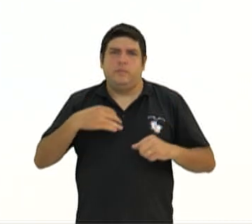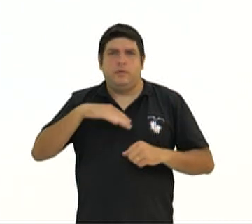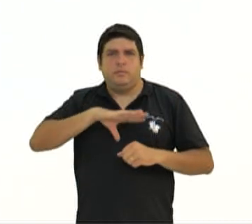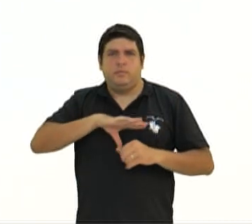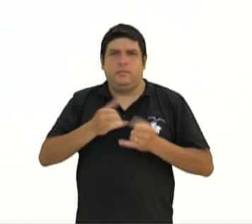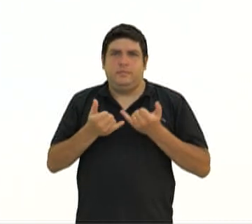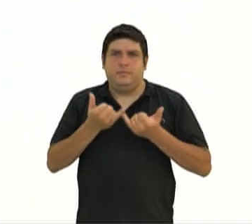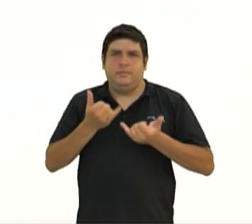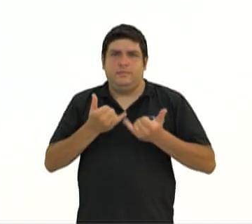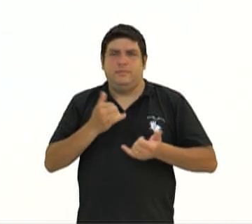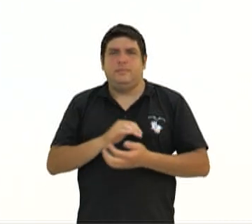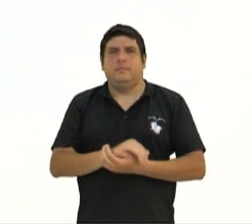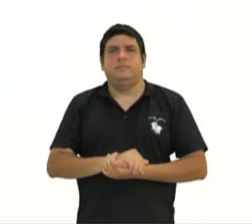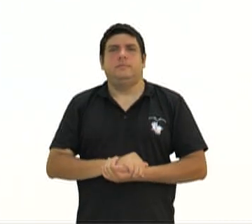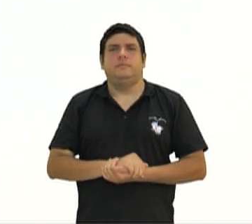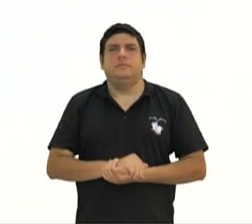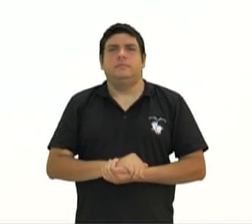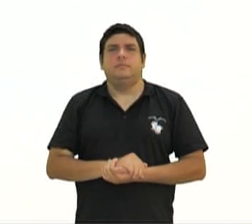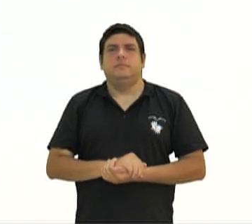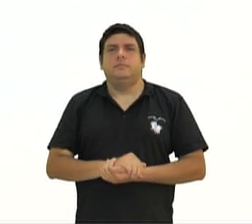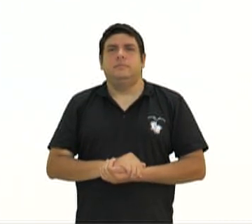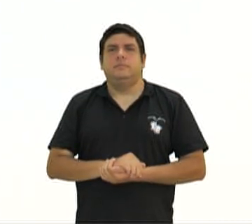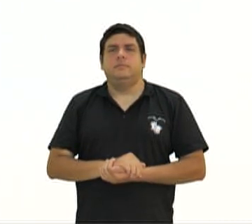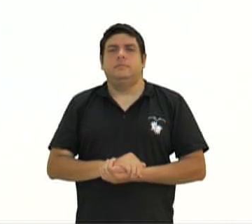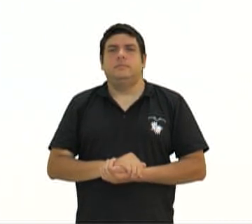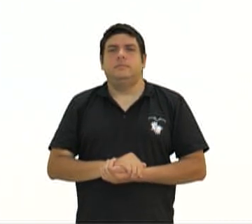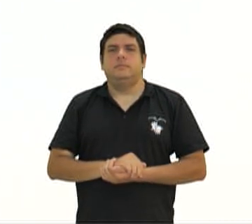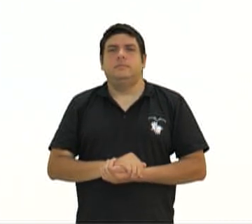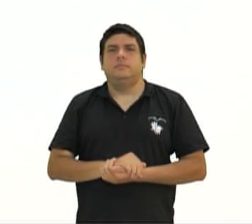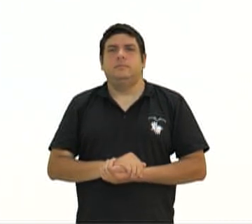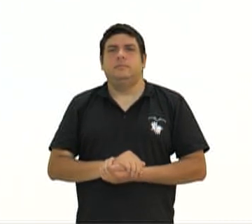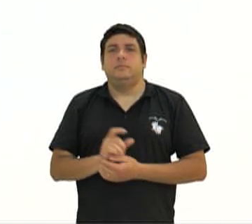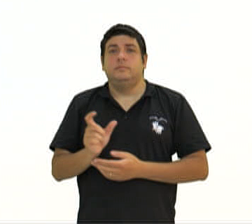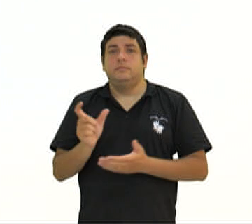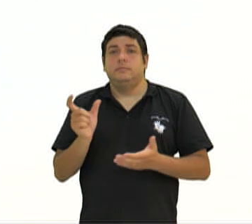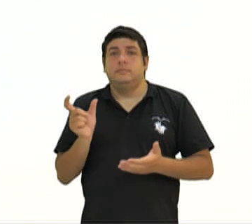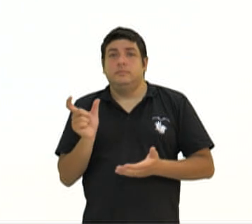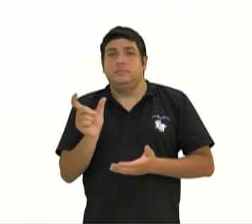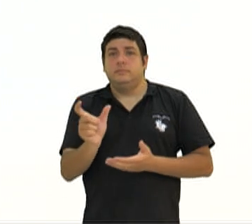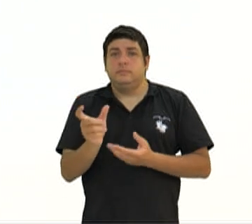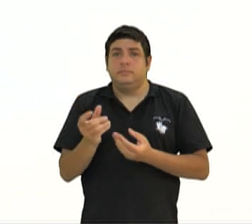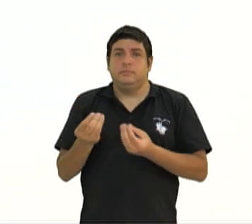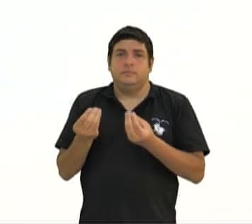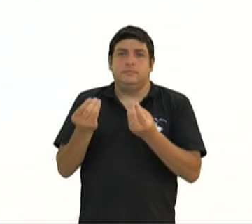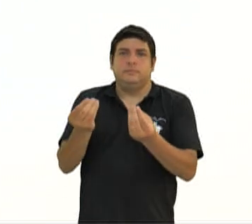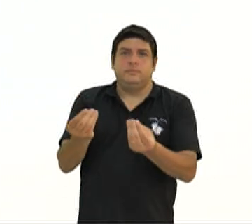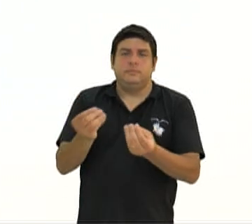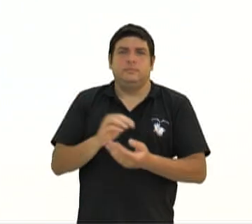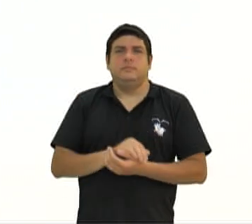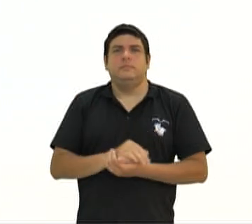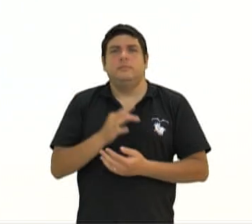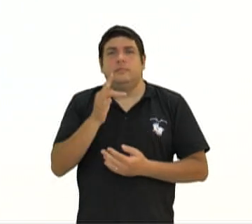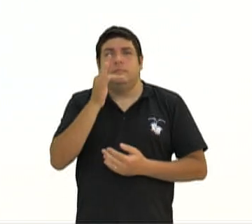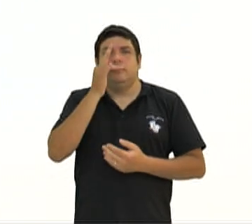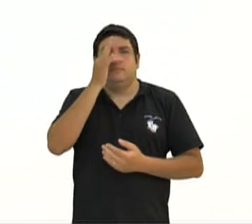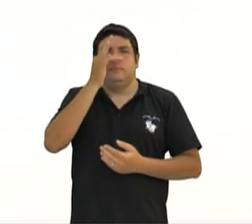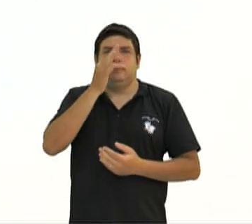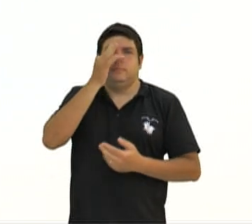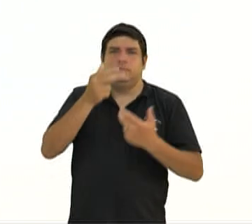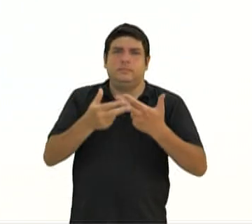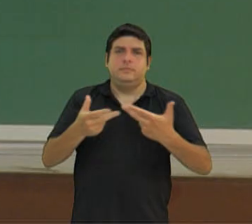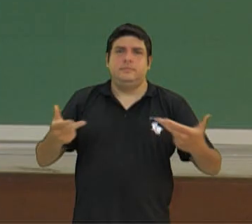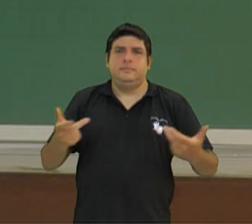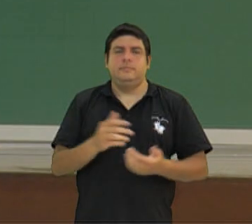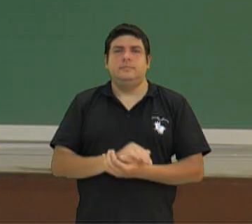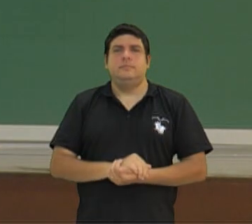palavra. Card, que seria cartão. E, finalmente, flowers, as flores, ok? Então,